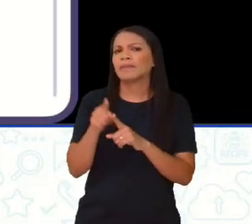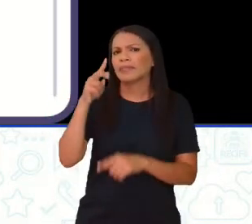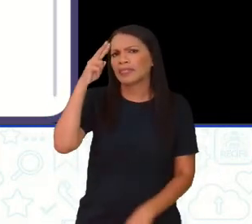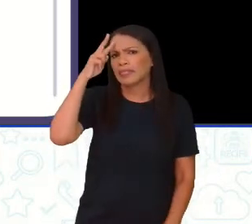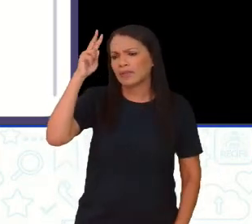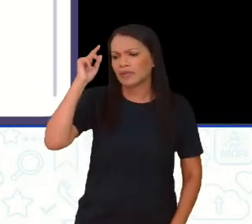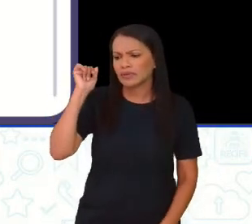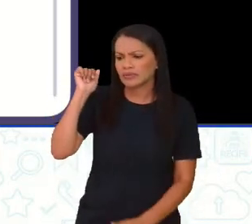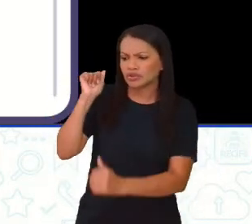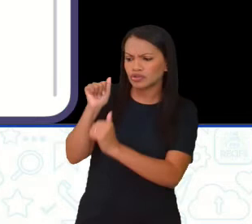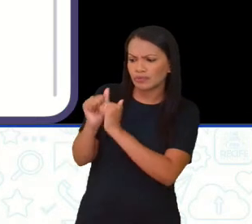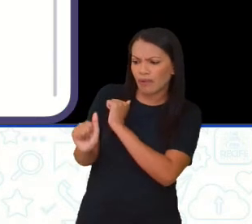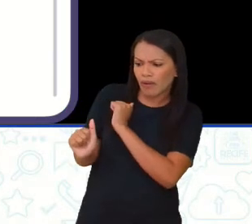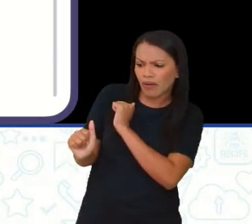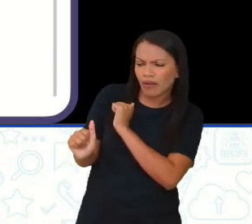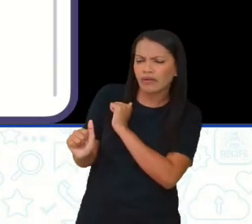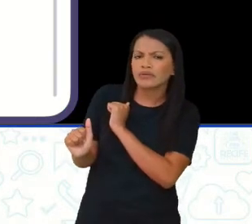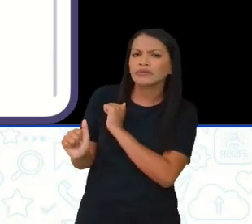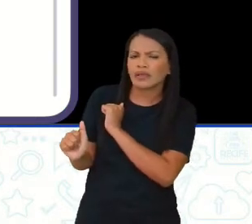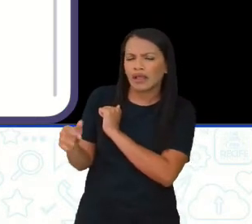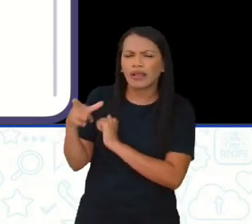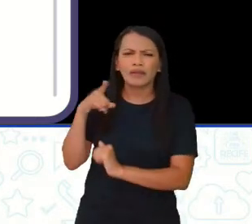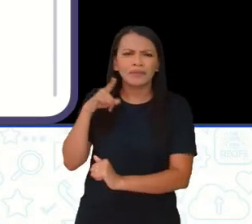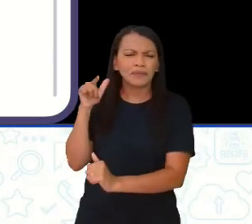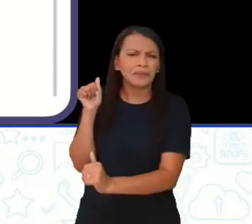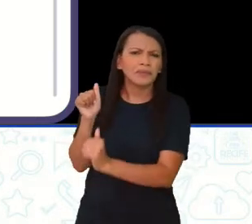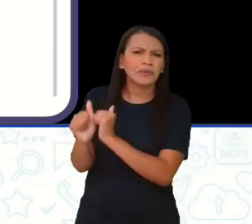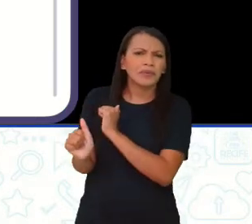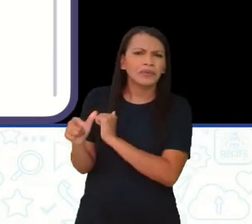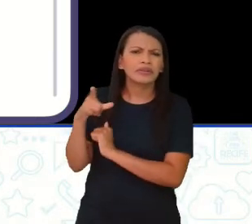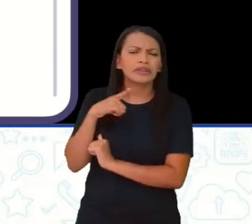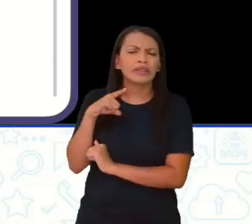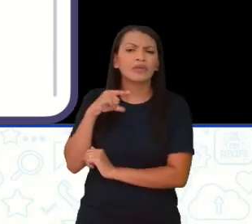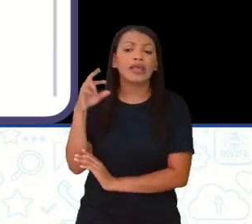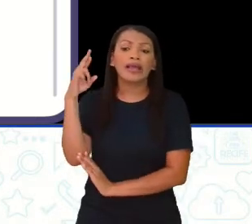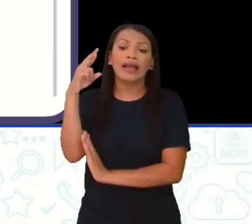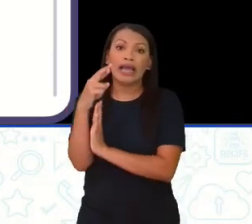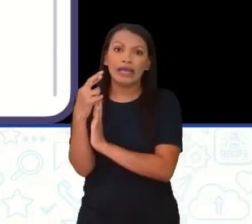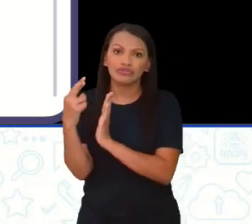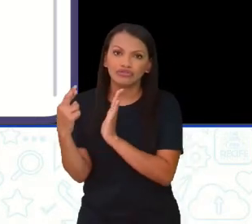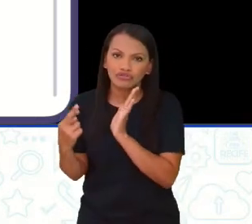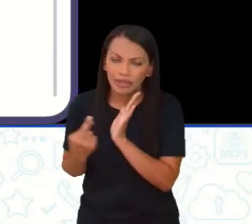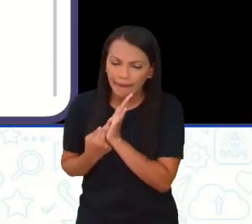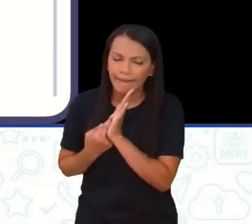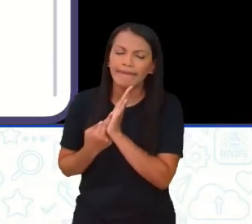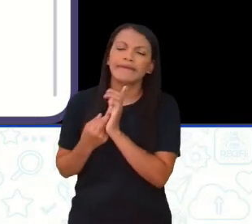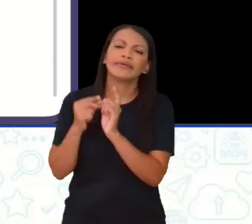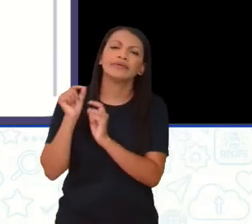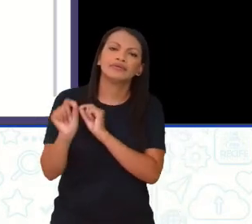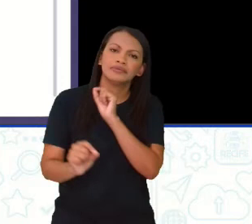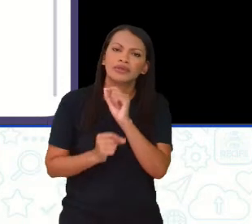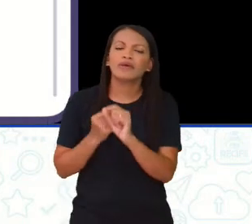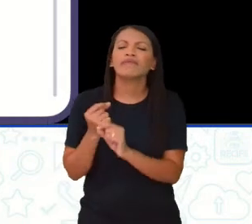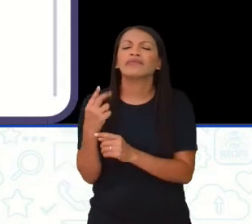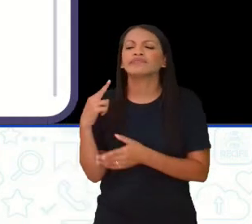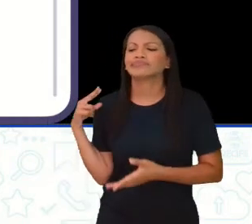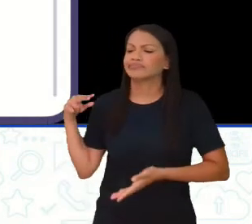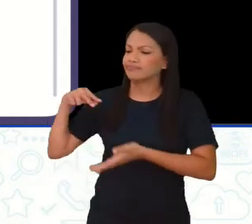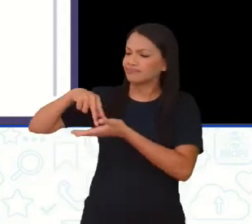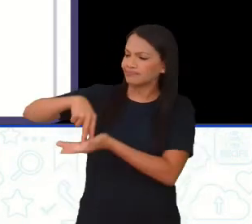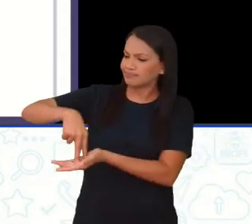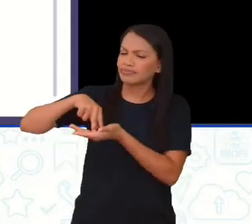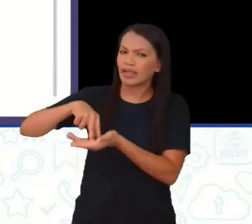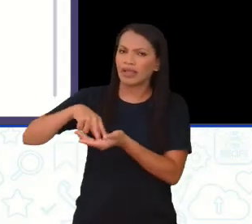esportes, nós levamos em consideração aí as regras, né, ali fixas,